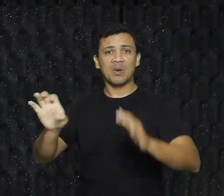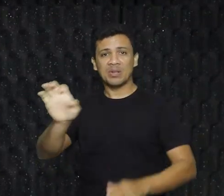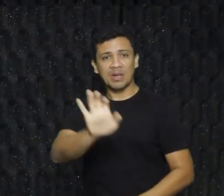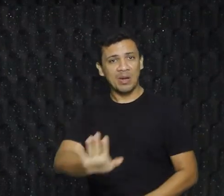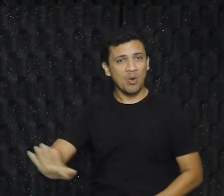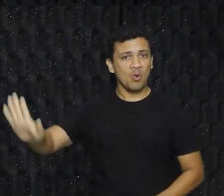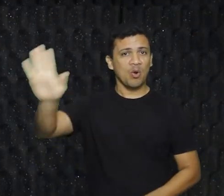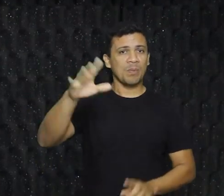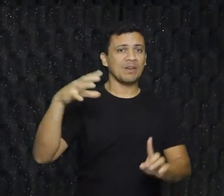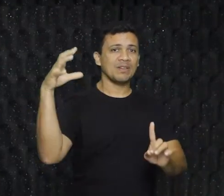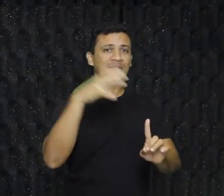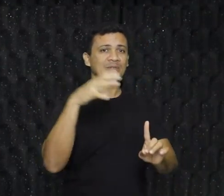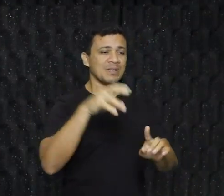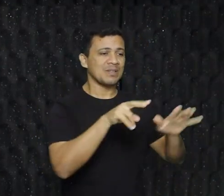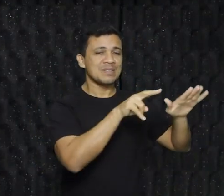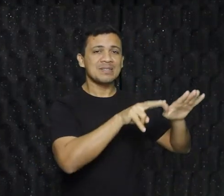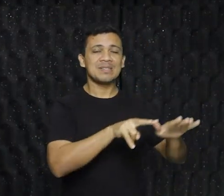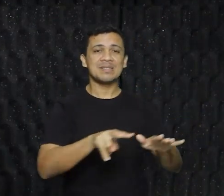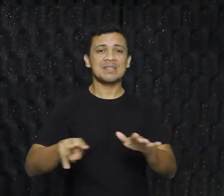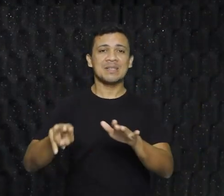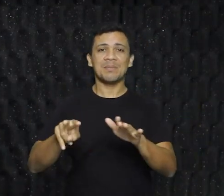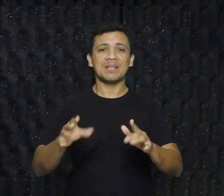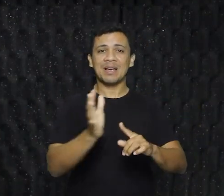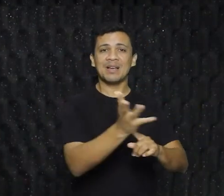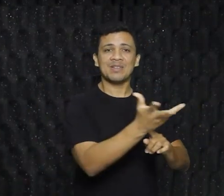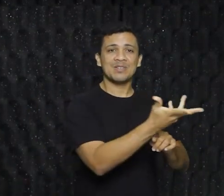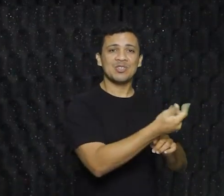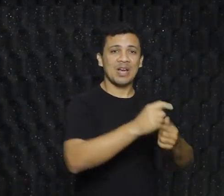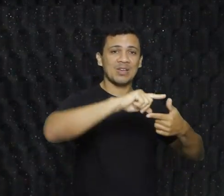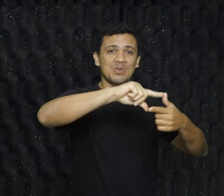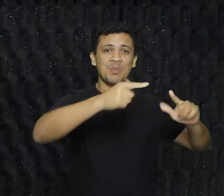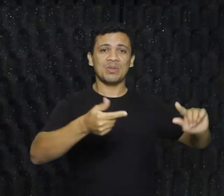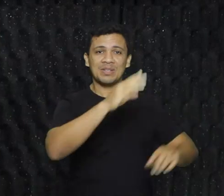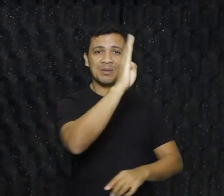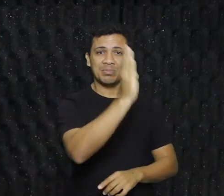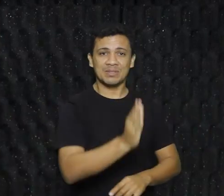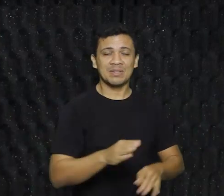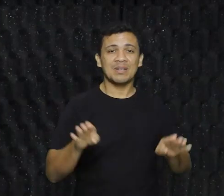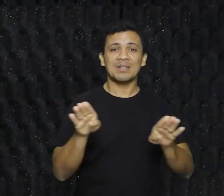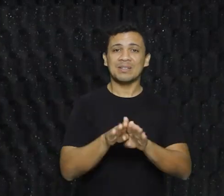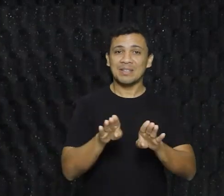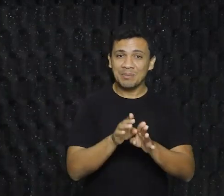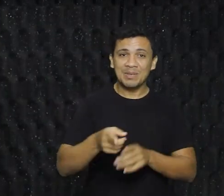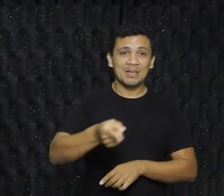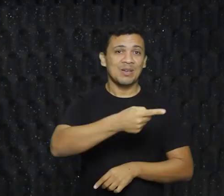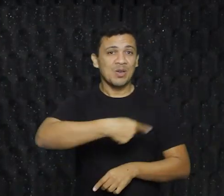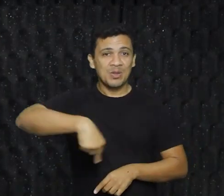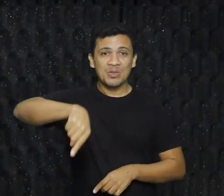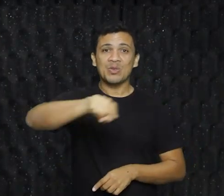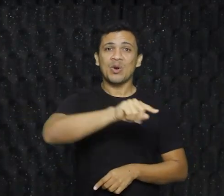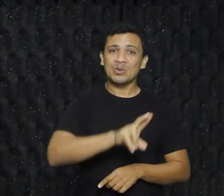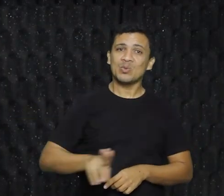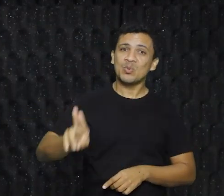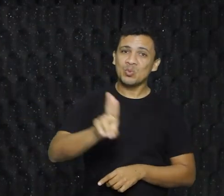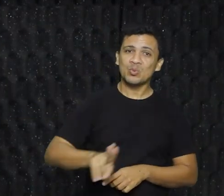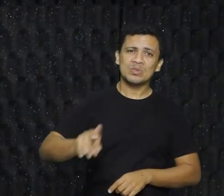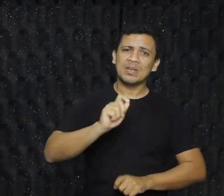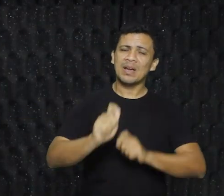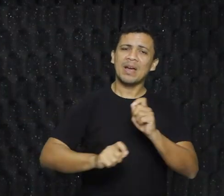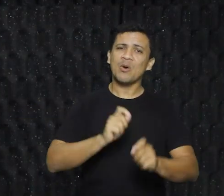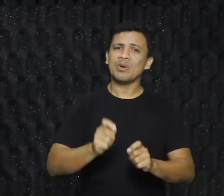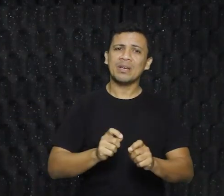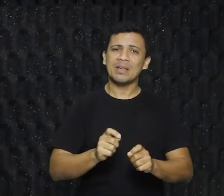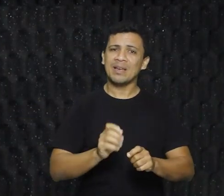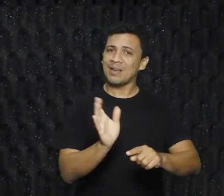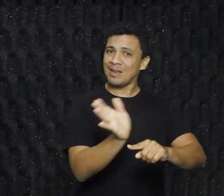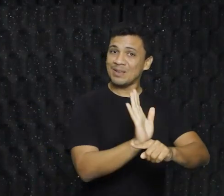na Semana de Arte Moderna Brasileira e vão respingar, inclusive, no que vocês consomem muito, que nós consumimos muito, que é a produção do